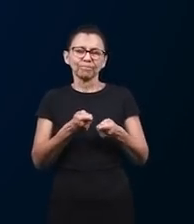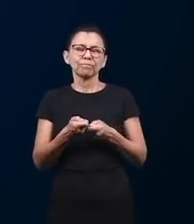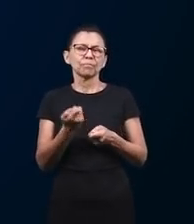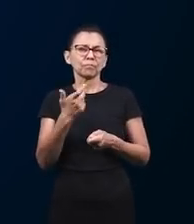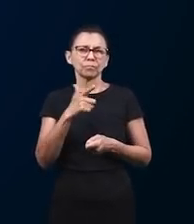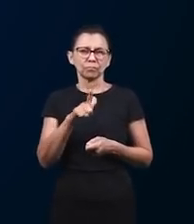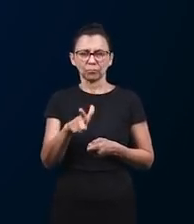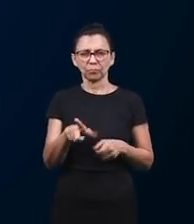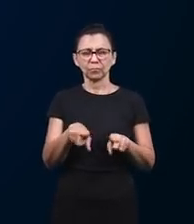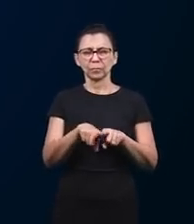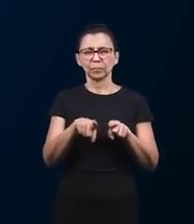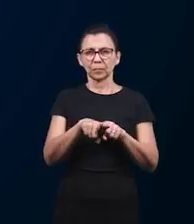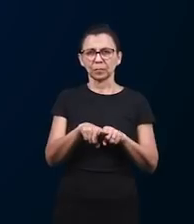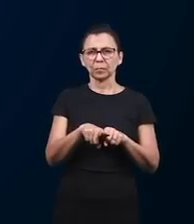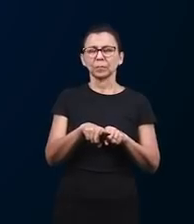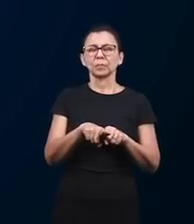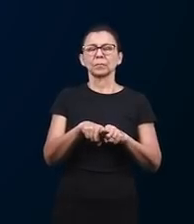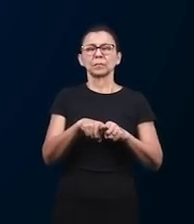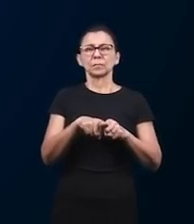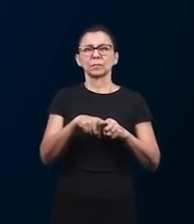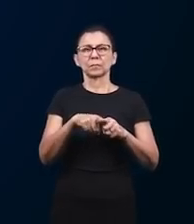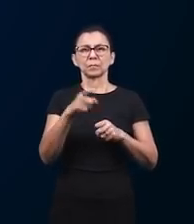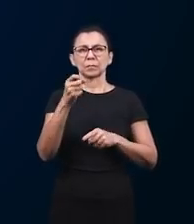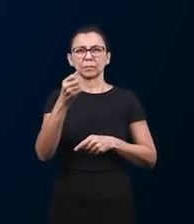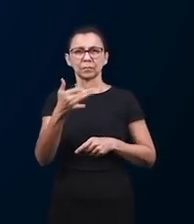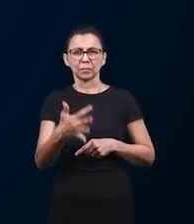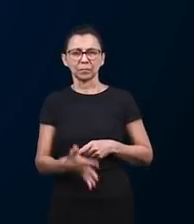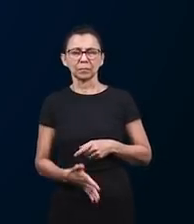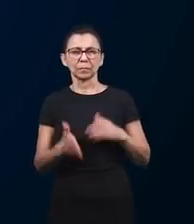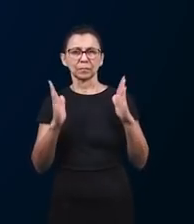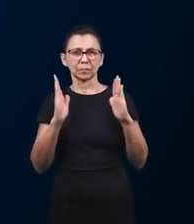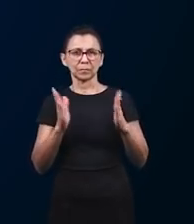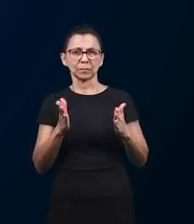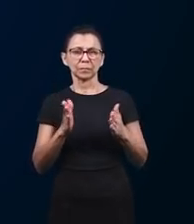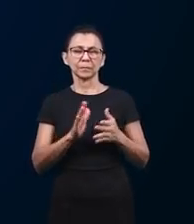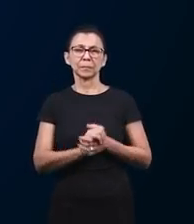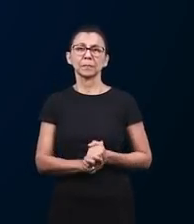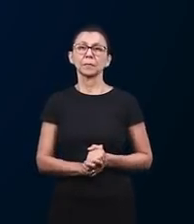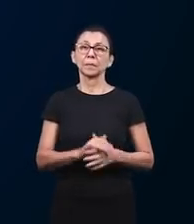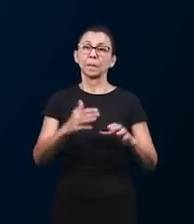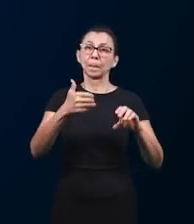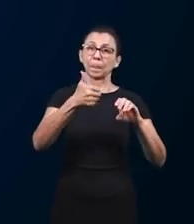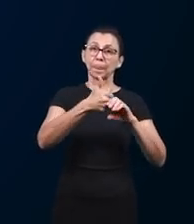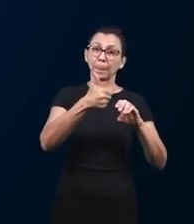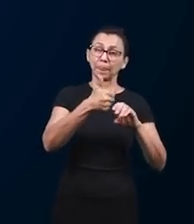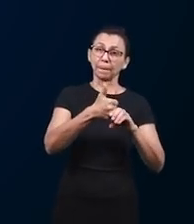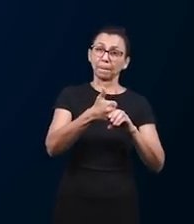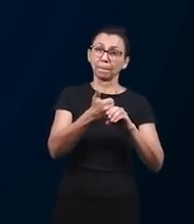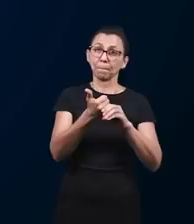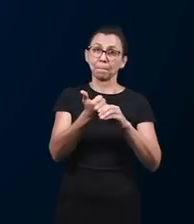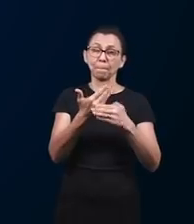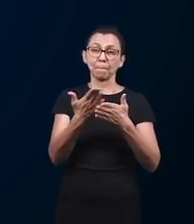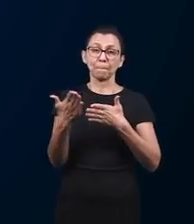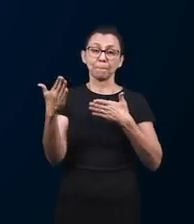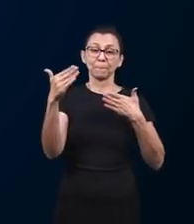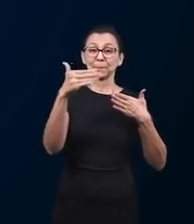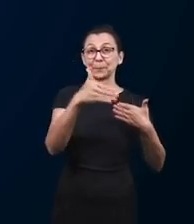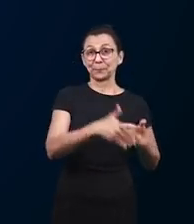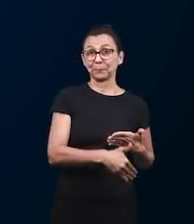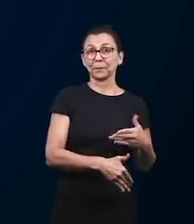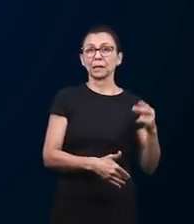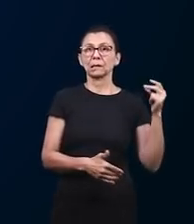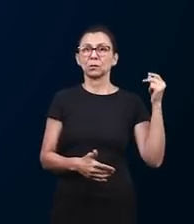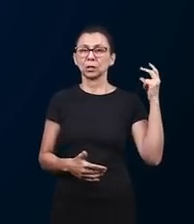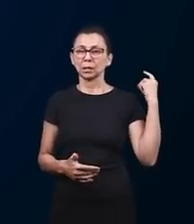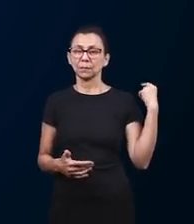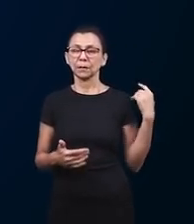pelos irmãos. Então, por isso, essa igreja, o cristianismo, ele seguia morto naquela época. Por isso que esse texto